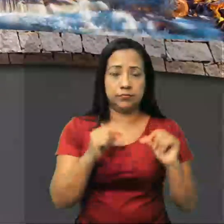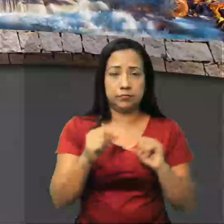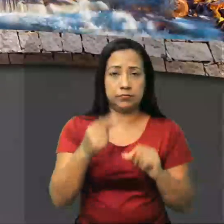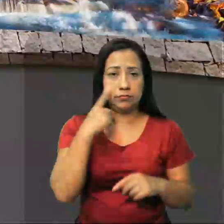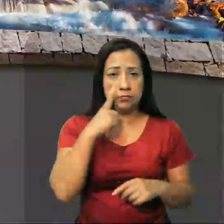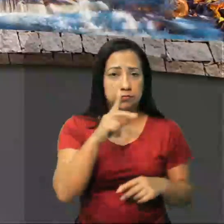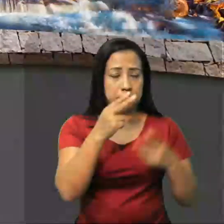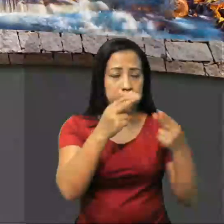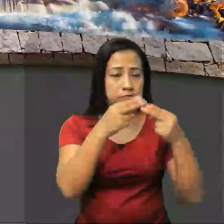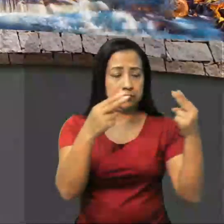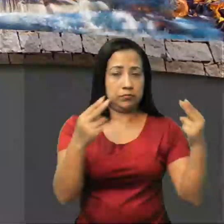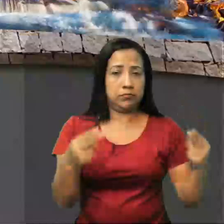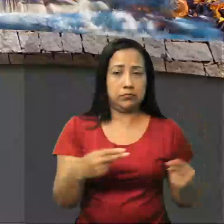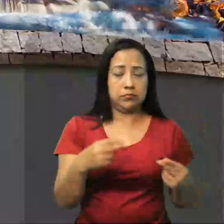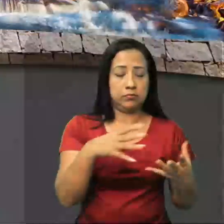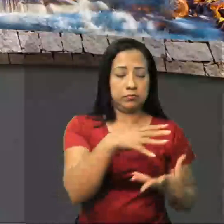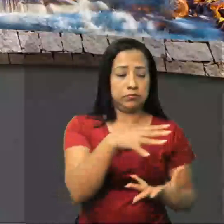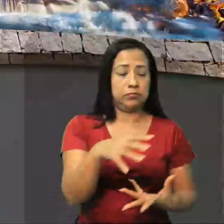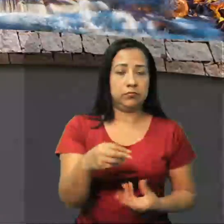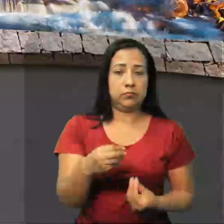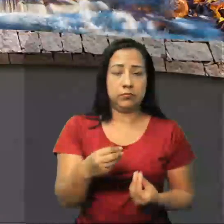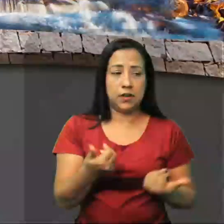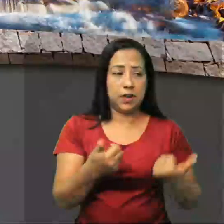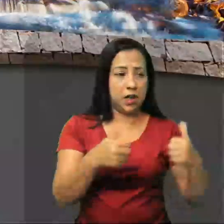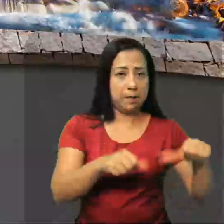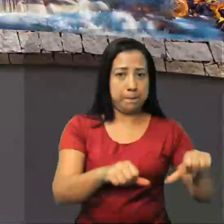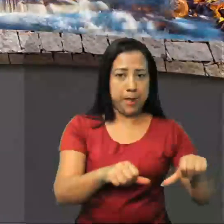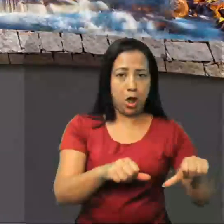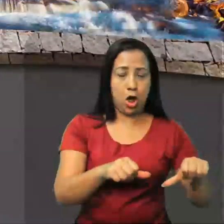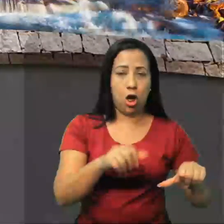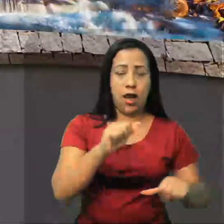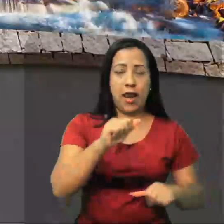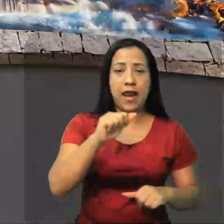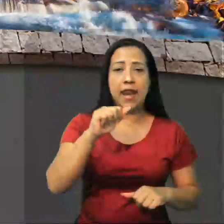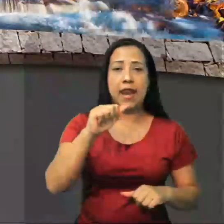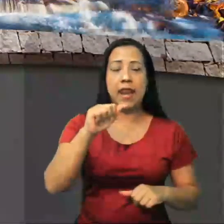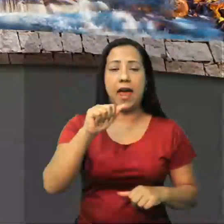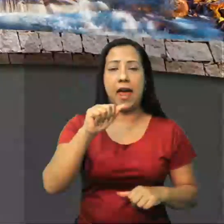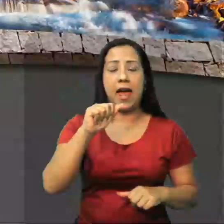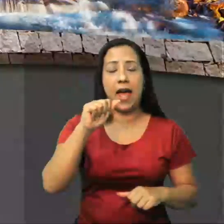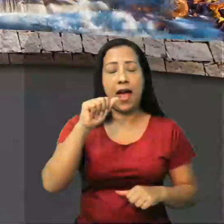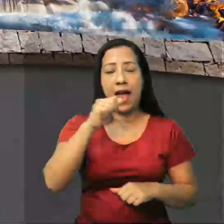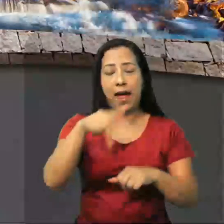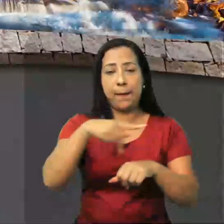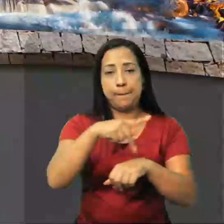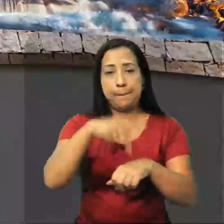mundo, a pior taxa de mortalidade infantil na África é.